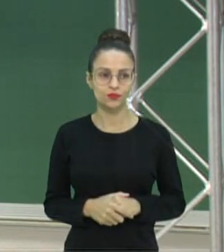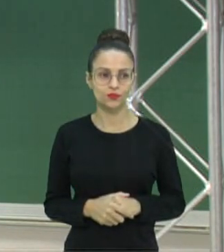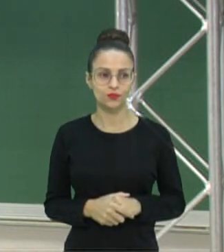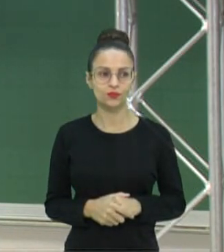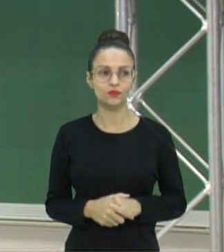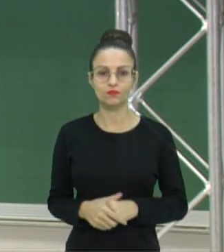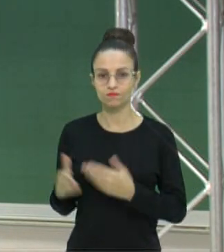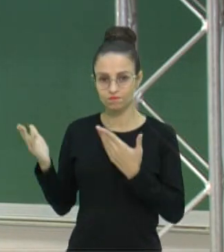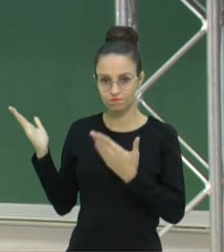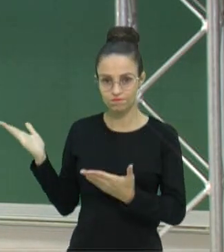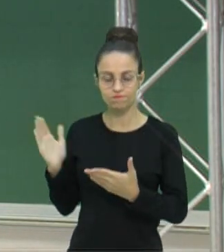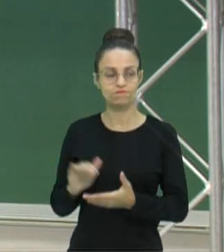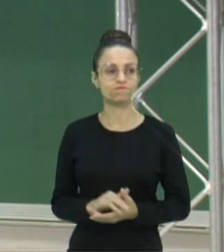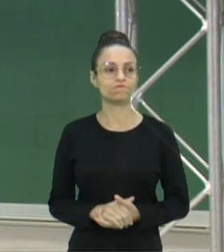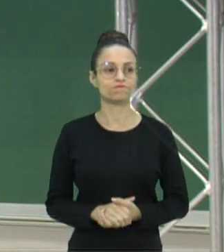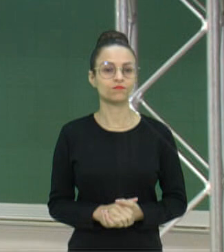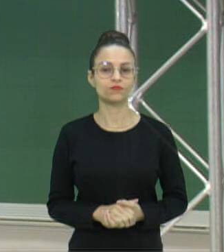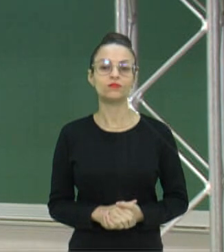Tá aí.